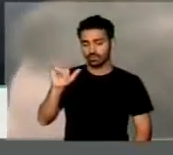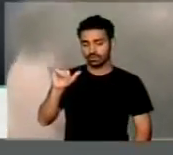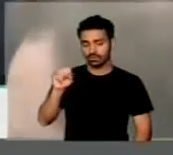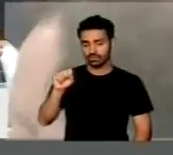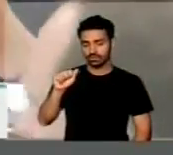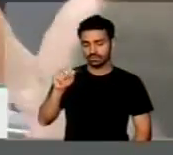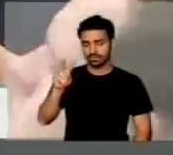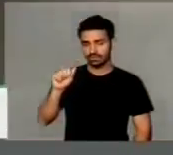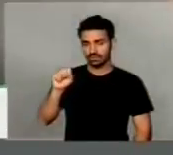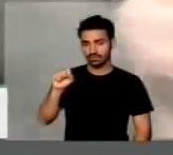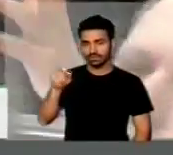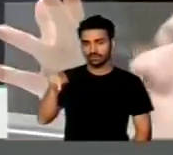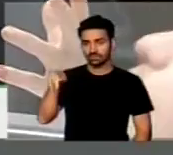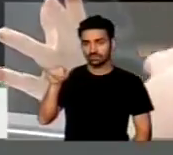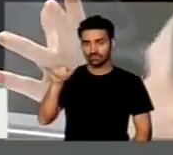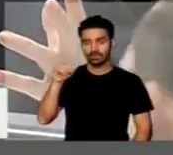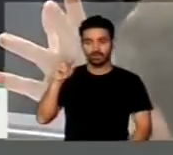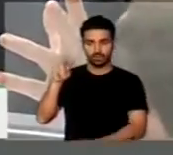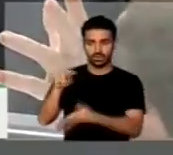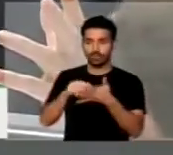eu pude compreender e entender.